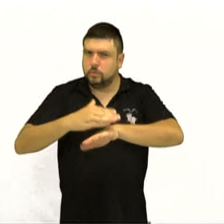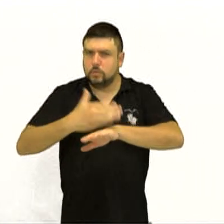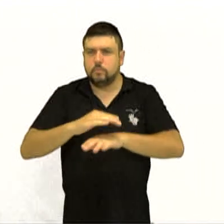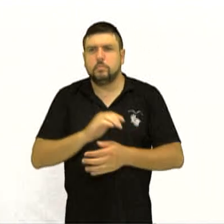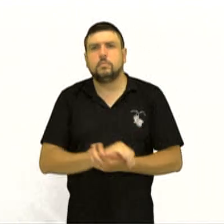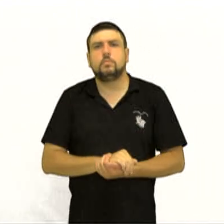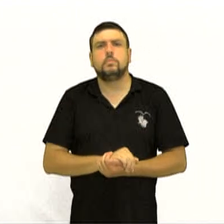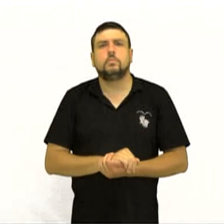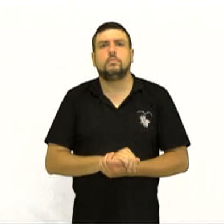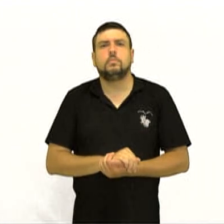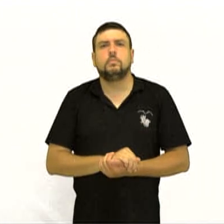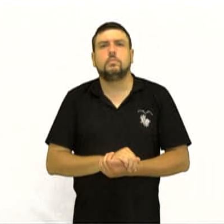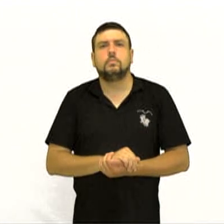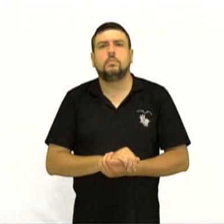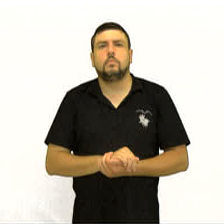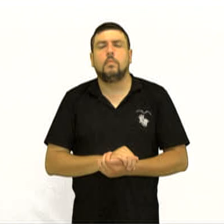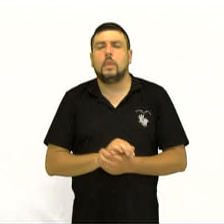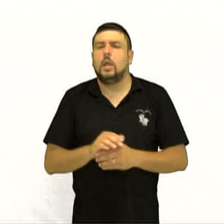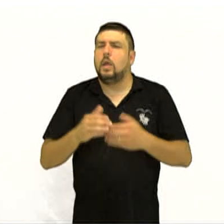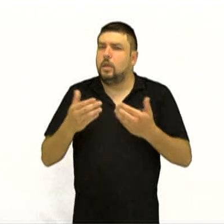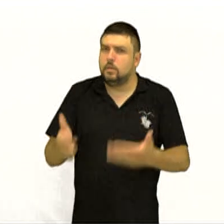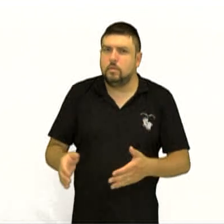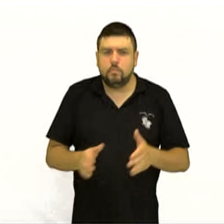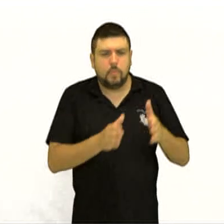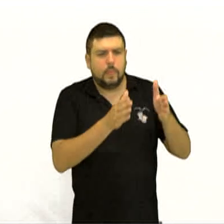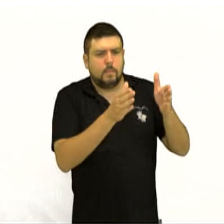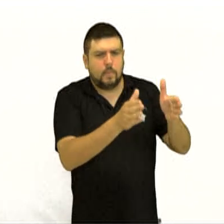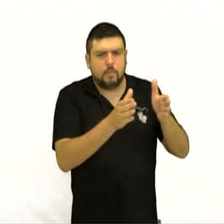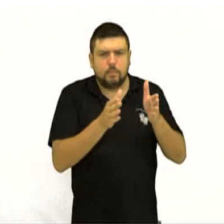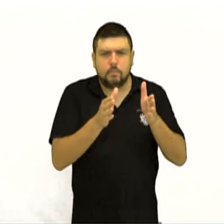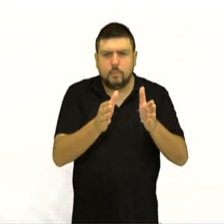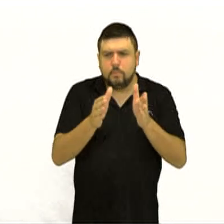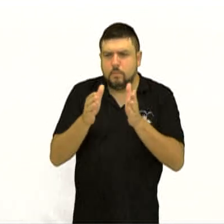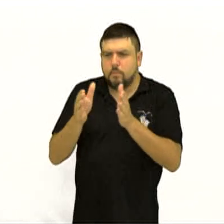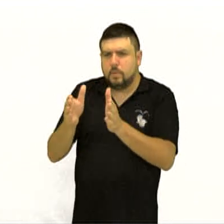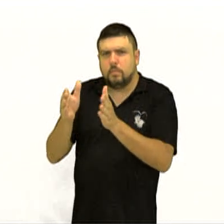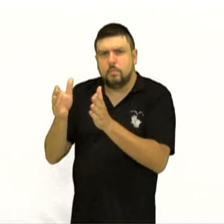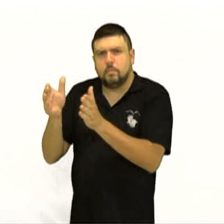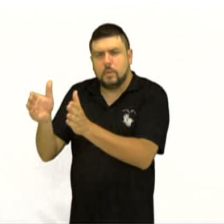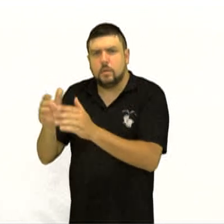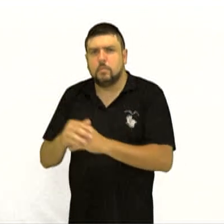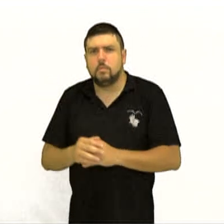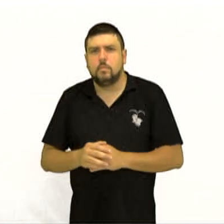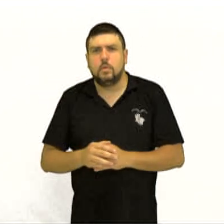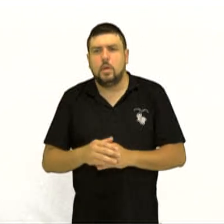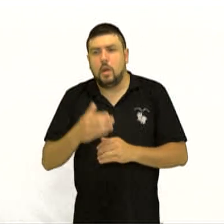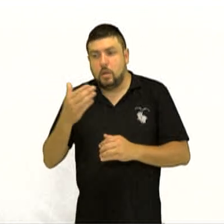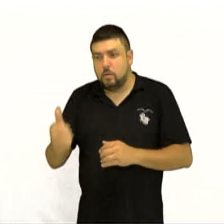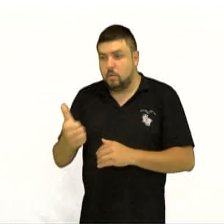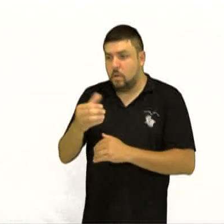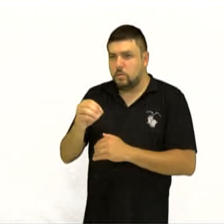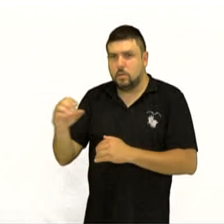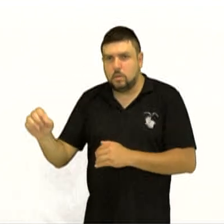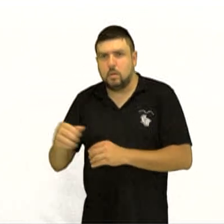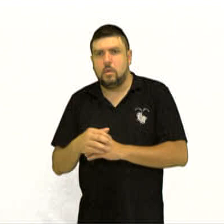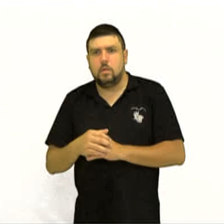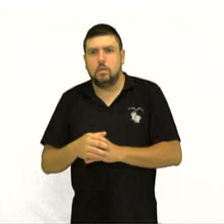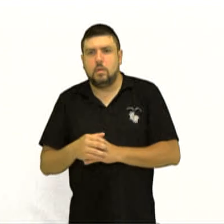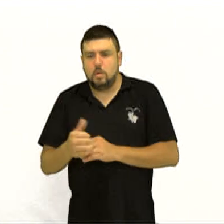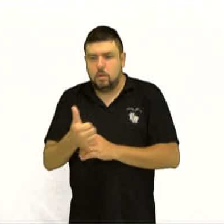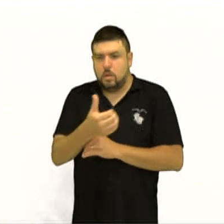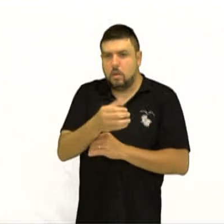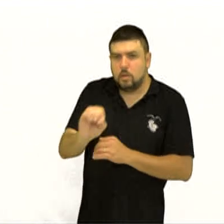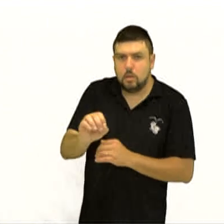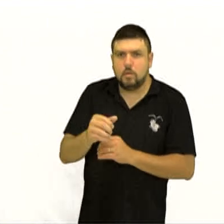aqui é 100 vezes, aqui é 1.000 vezes, aqui é 10.000 vezes, assim vai. Observe uma coisa, quero que você preste